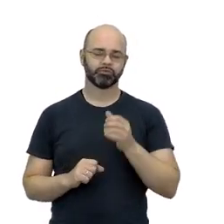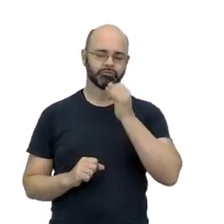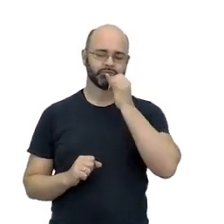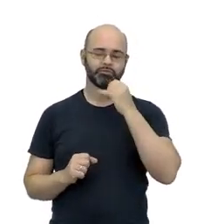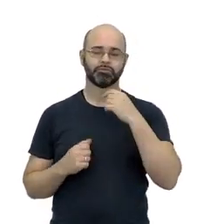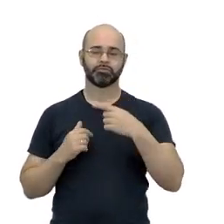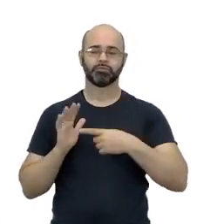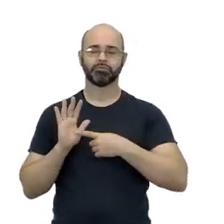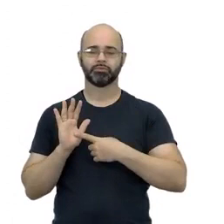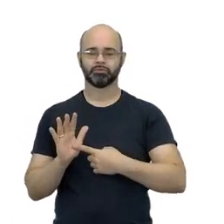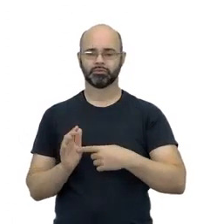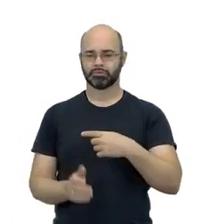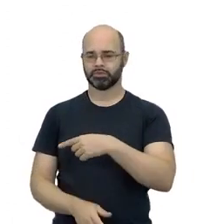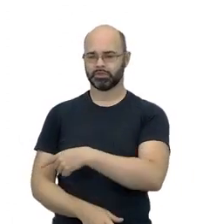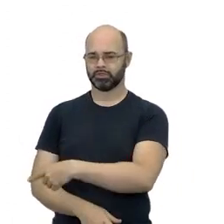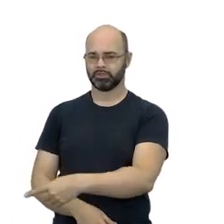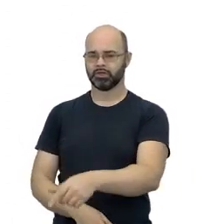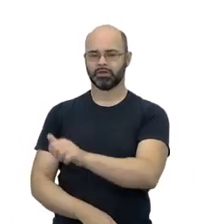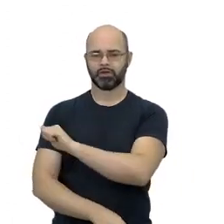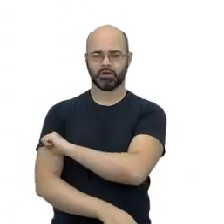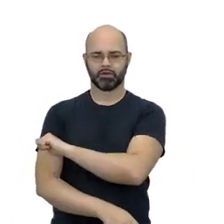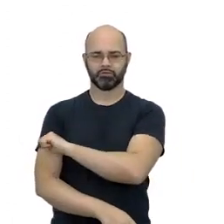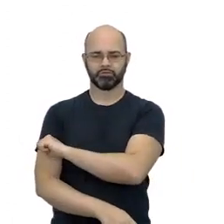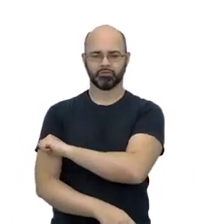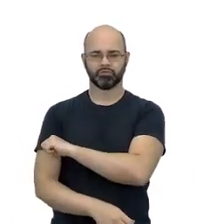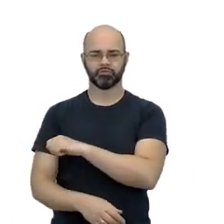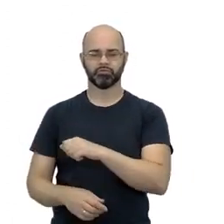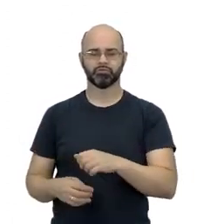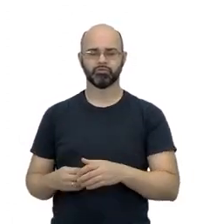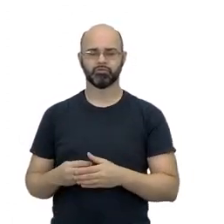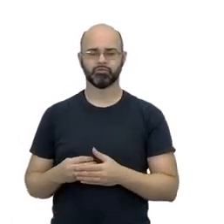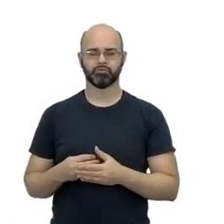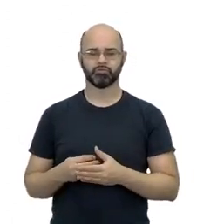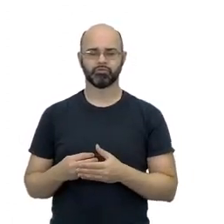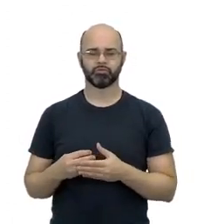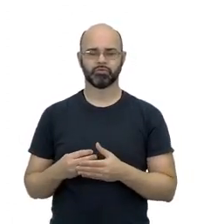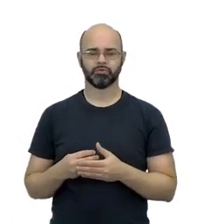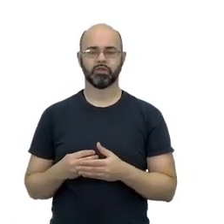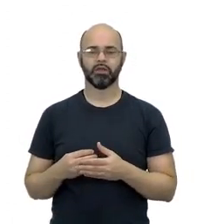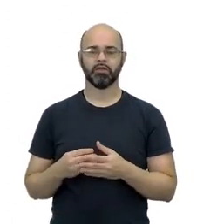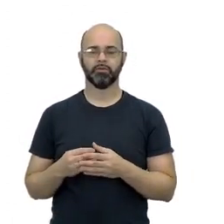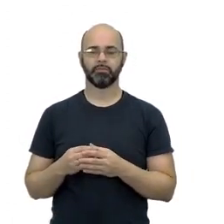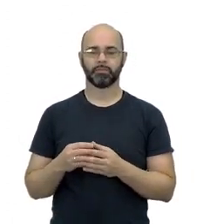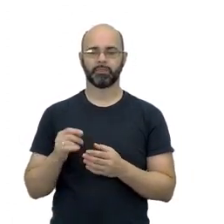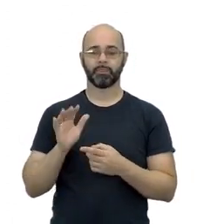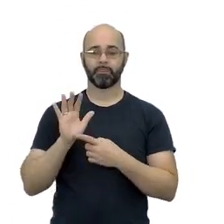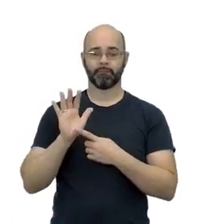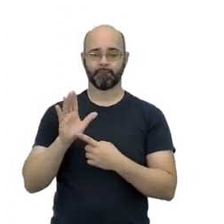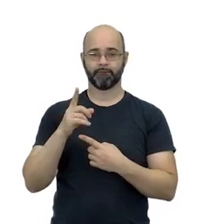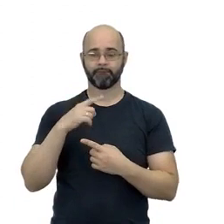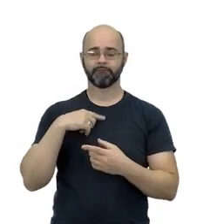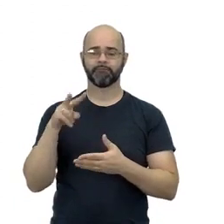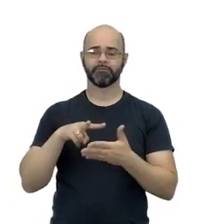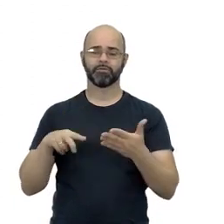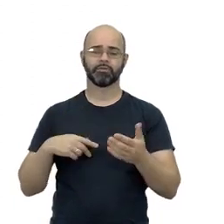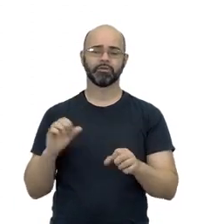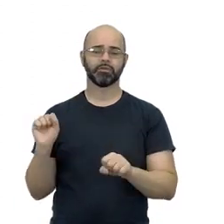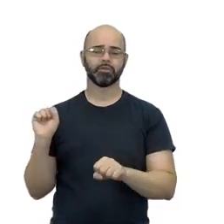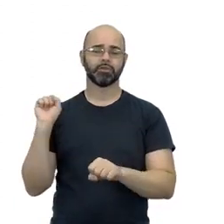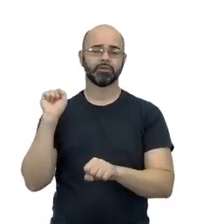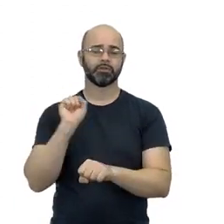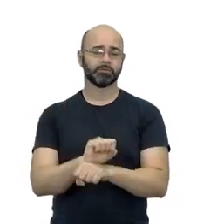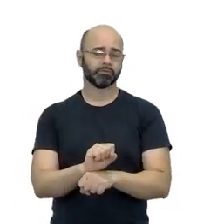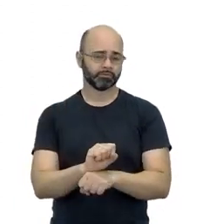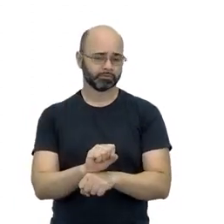demonstrar para os meus estudantes como eu marco a página em que eu parei a leitura e também como